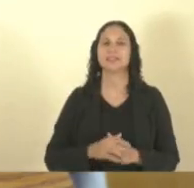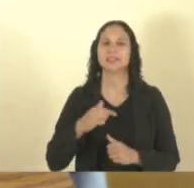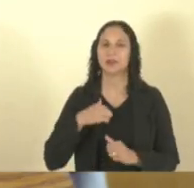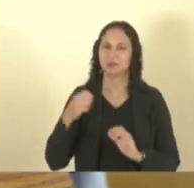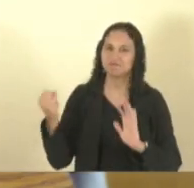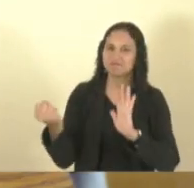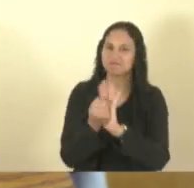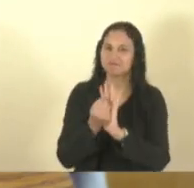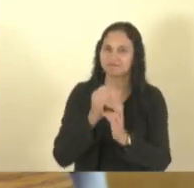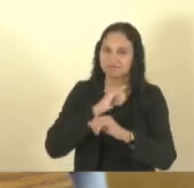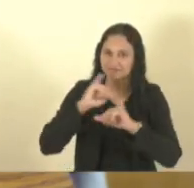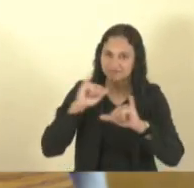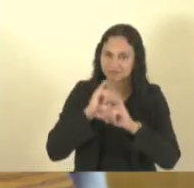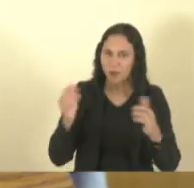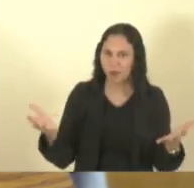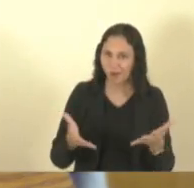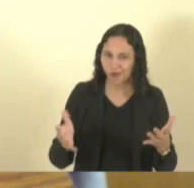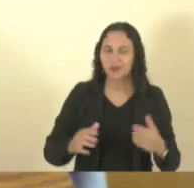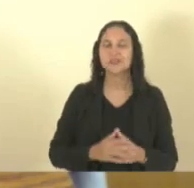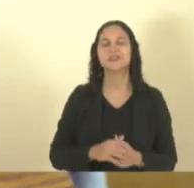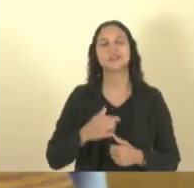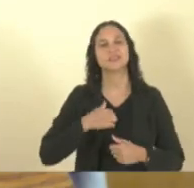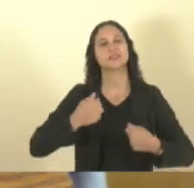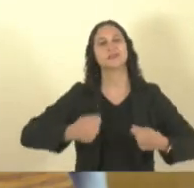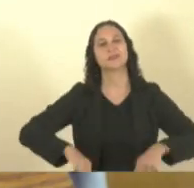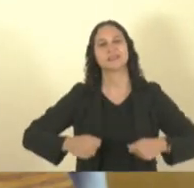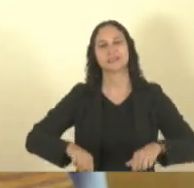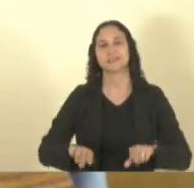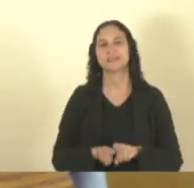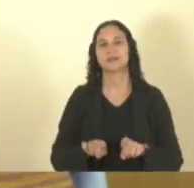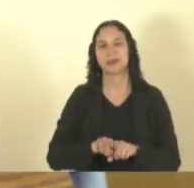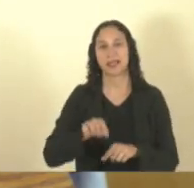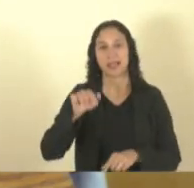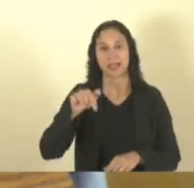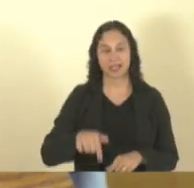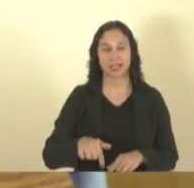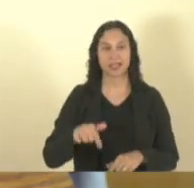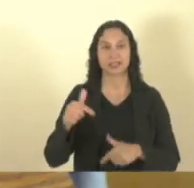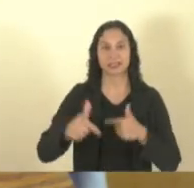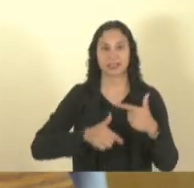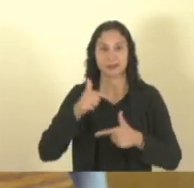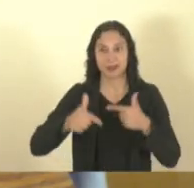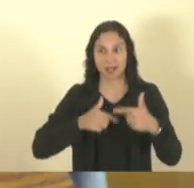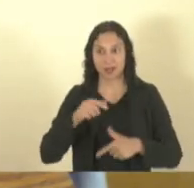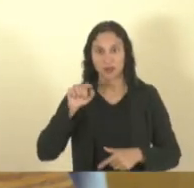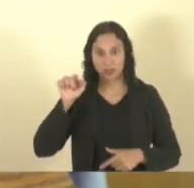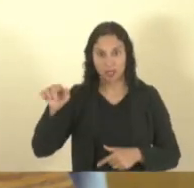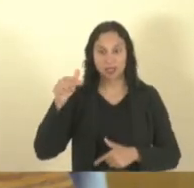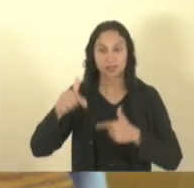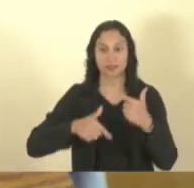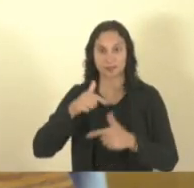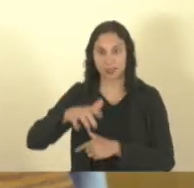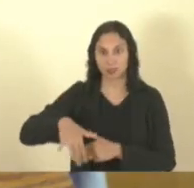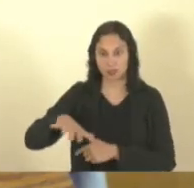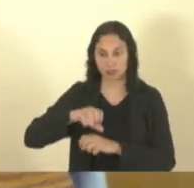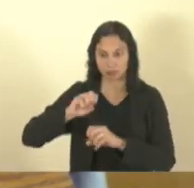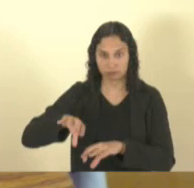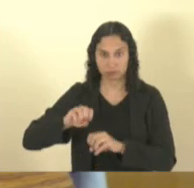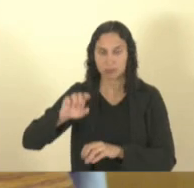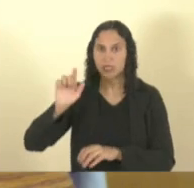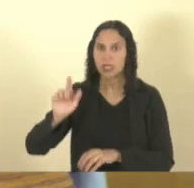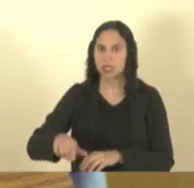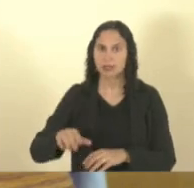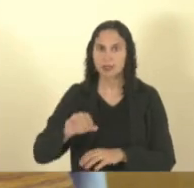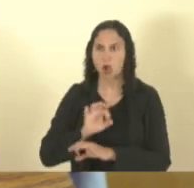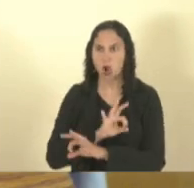registro, eu também preciso dizer que os servidores desta carreira que nós temos lá são pessoas não só